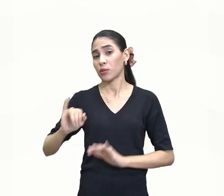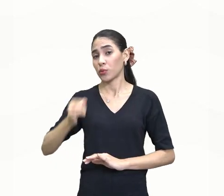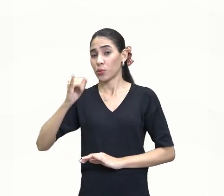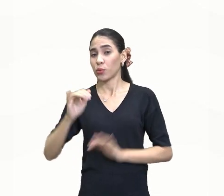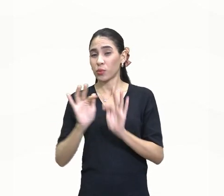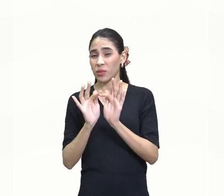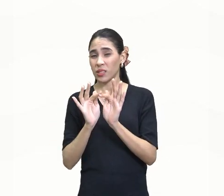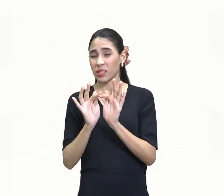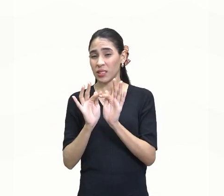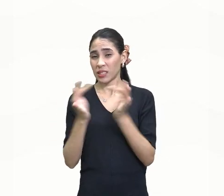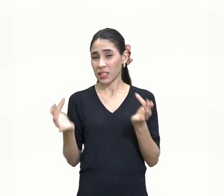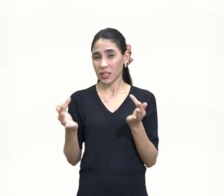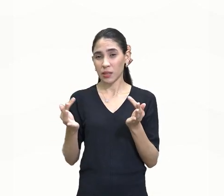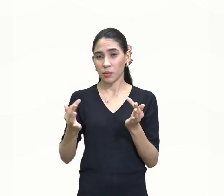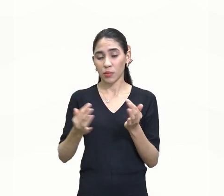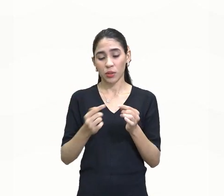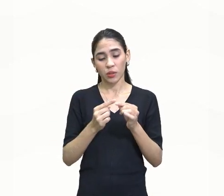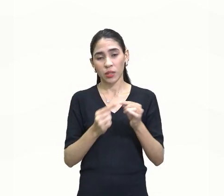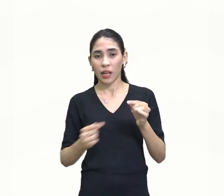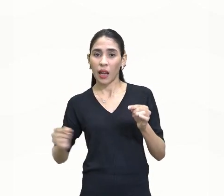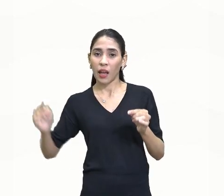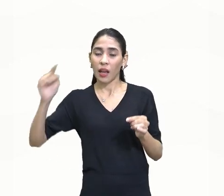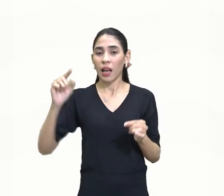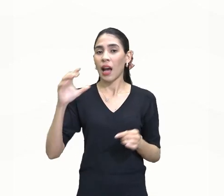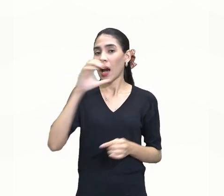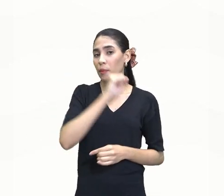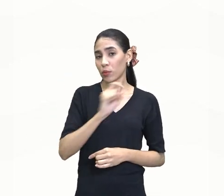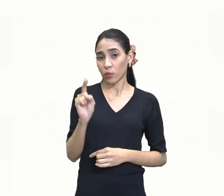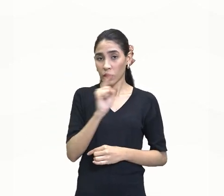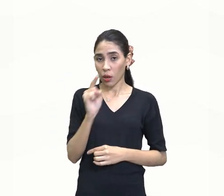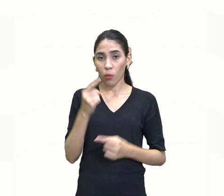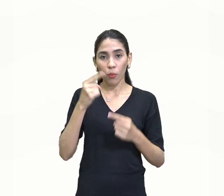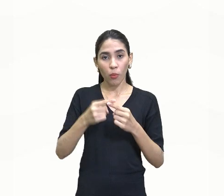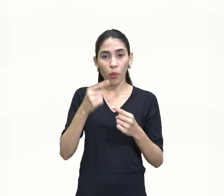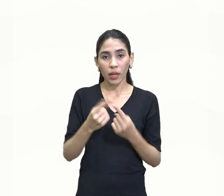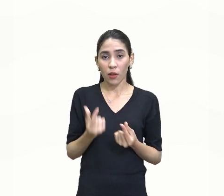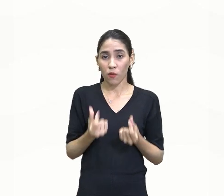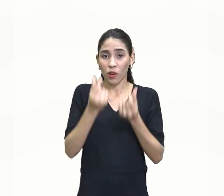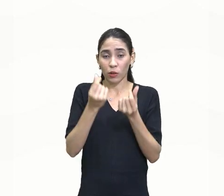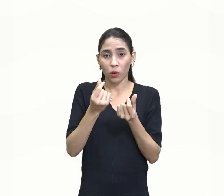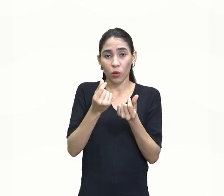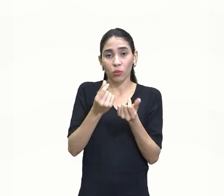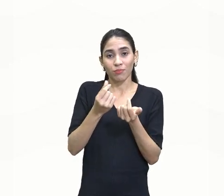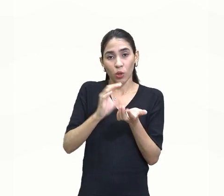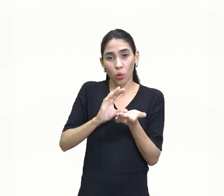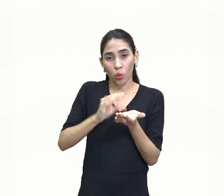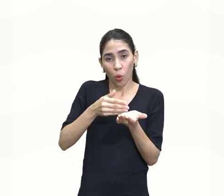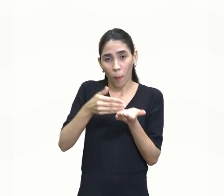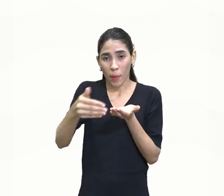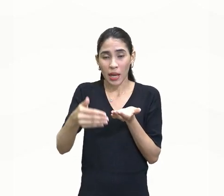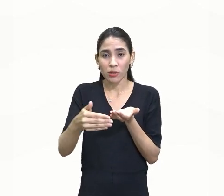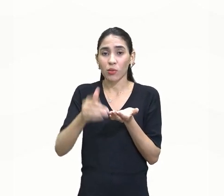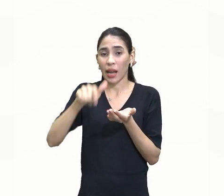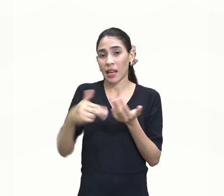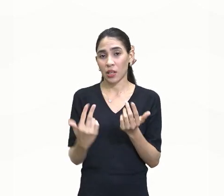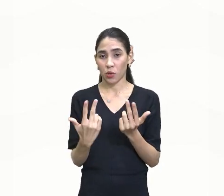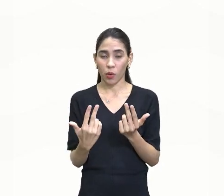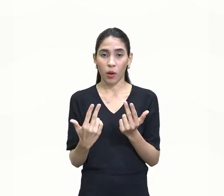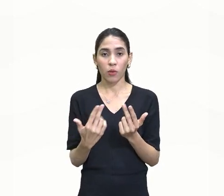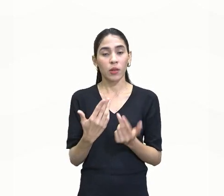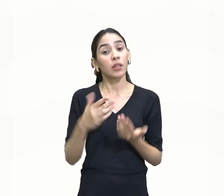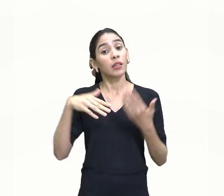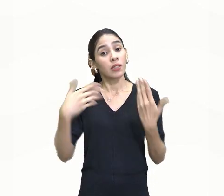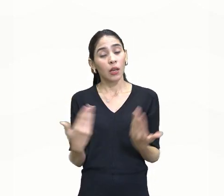porque sempre é aquele mesmo valor, lembram? Então, para aplicações, o melhor é juros